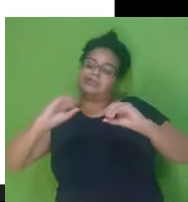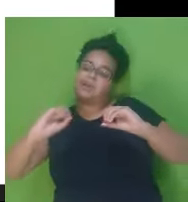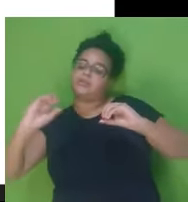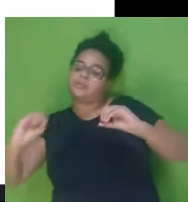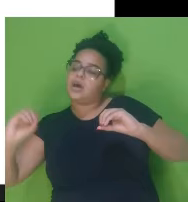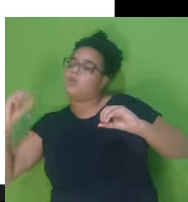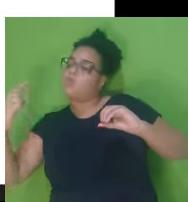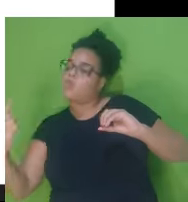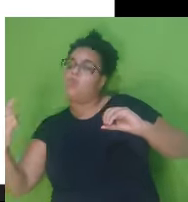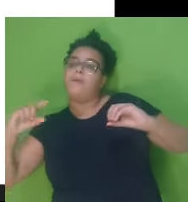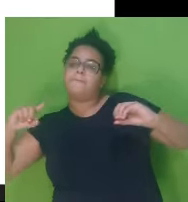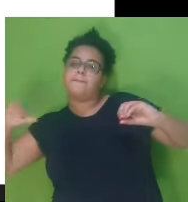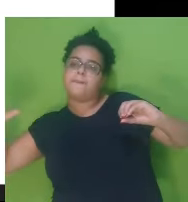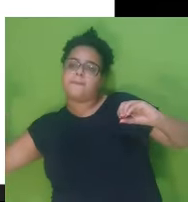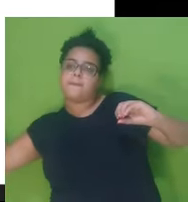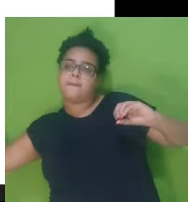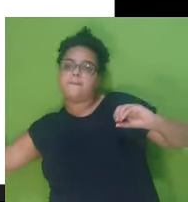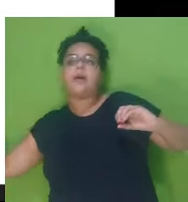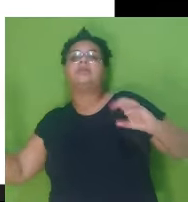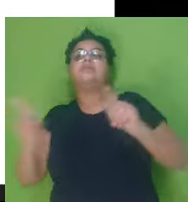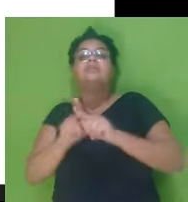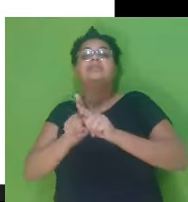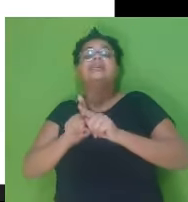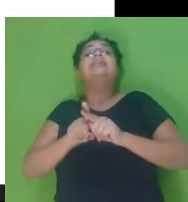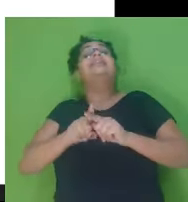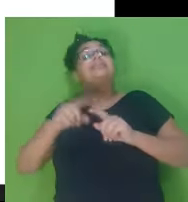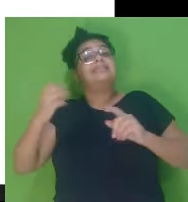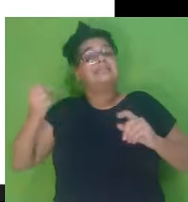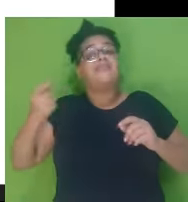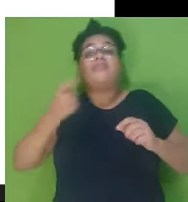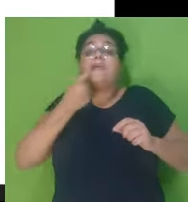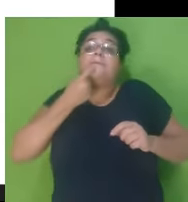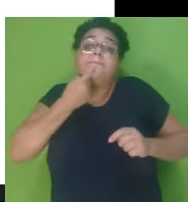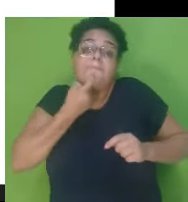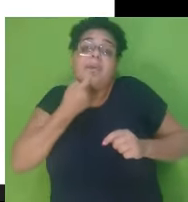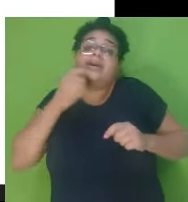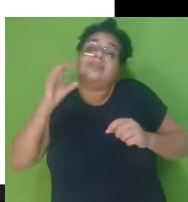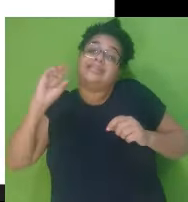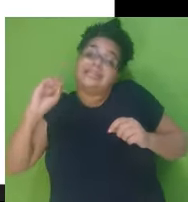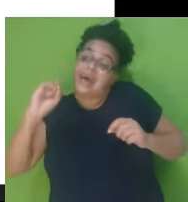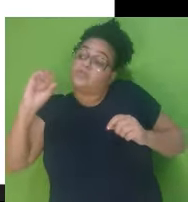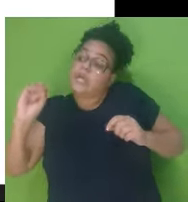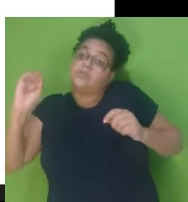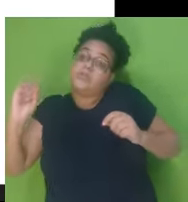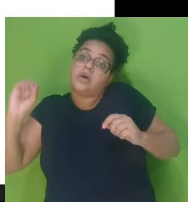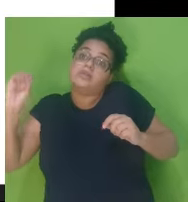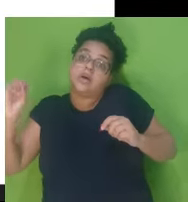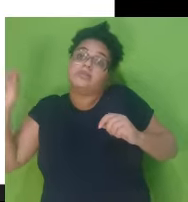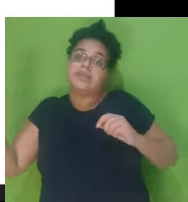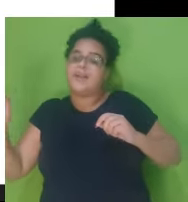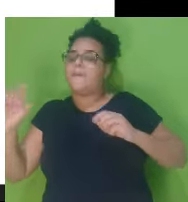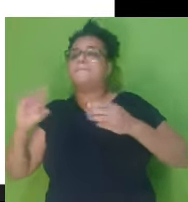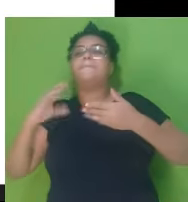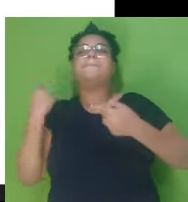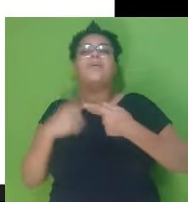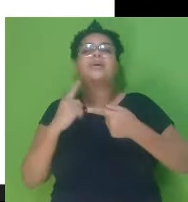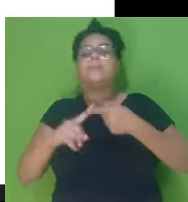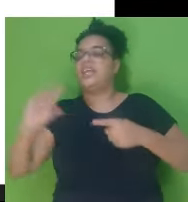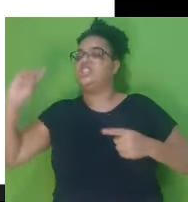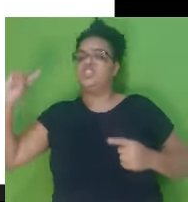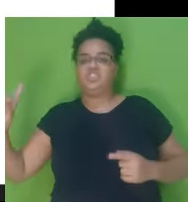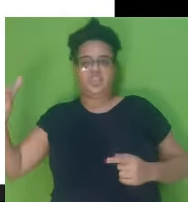0,001 e por aí vai, essa sequência tende a 0, né, vai se aproximando cada vez mais de 0 pela